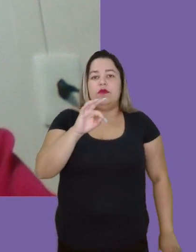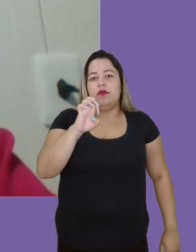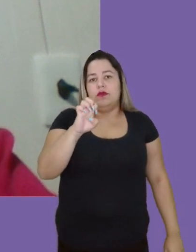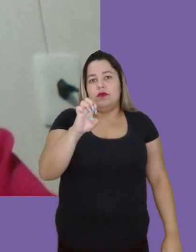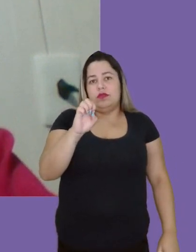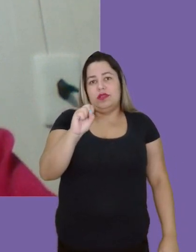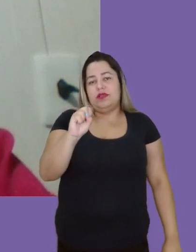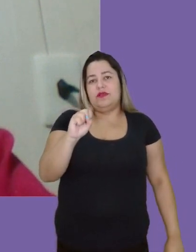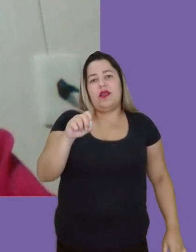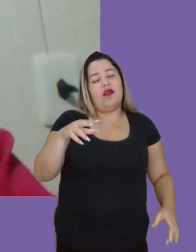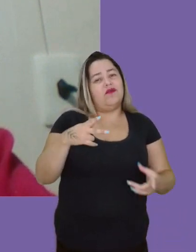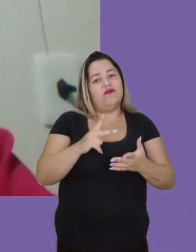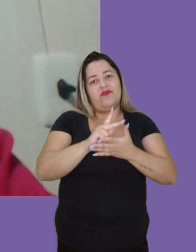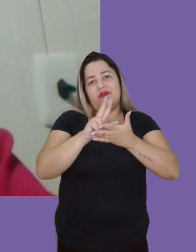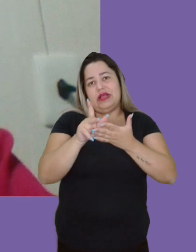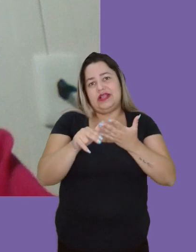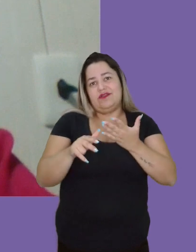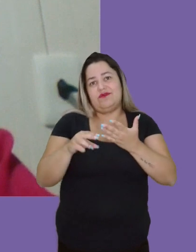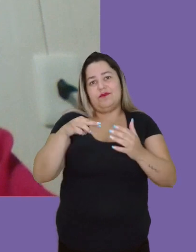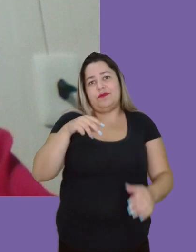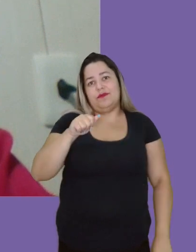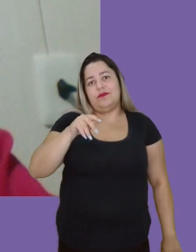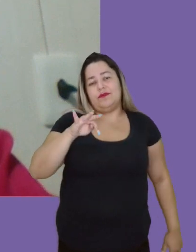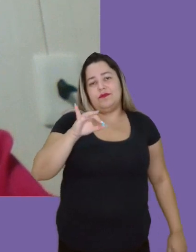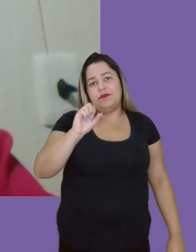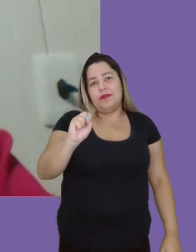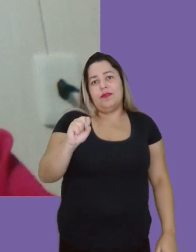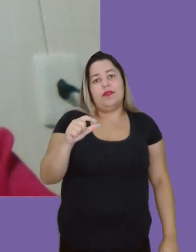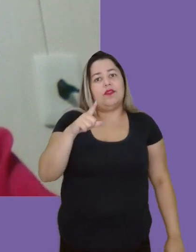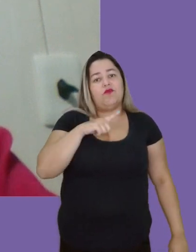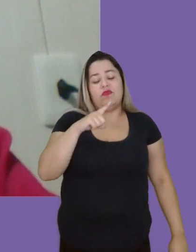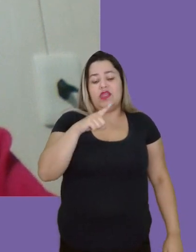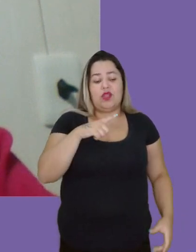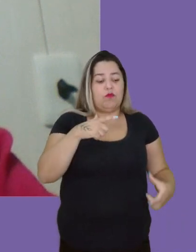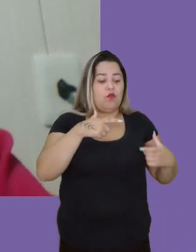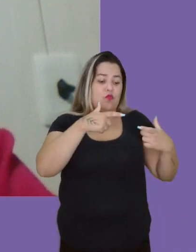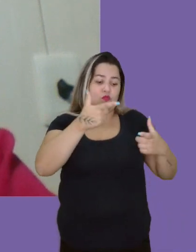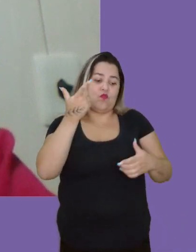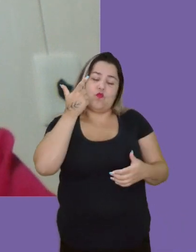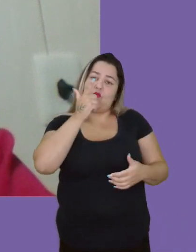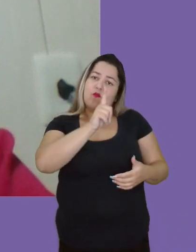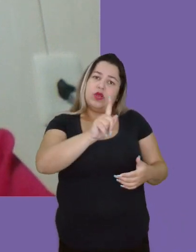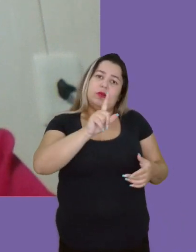tinha vários materiais lá, mas não encontrei nenhum espaço onde a gente consiga,